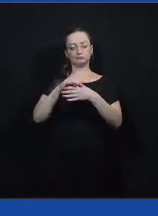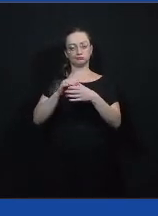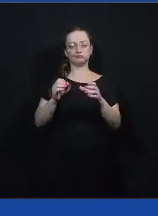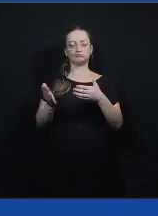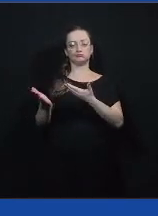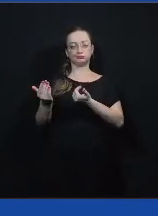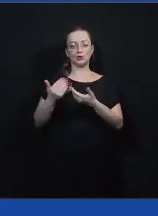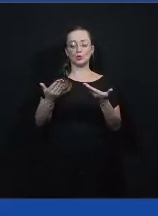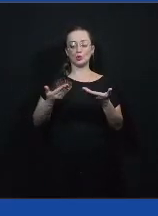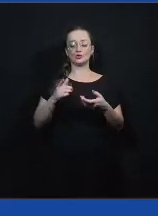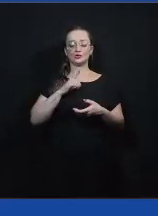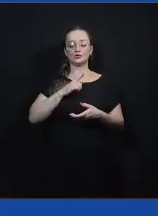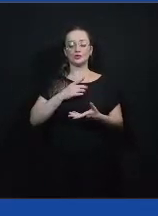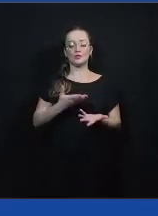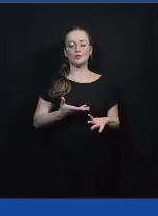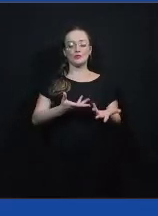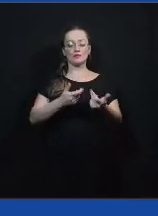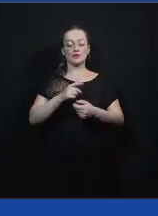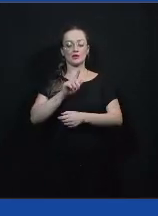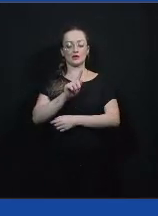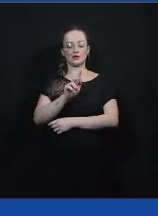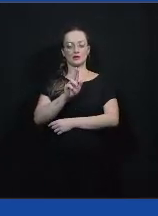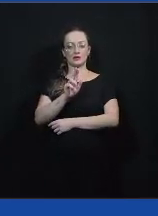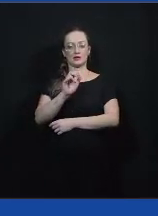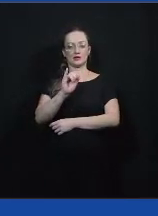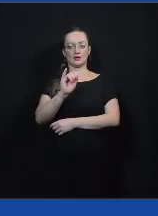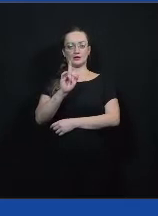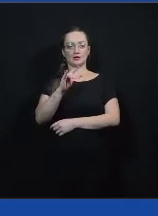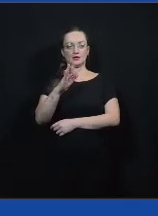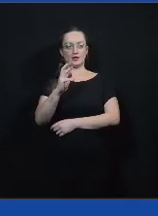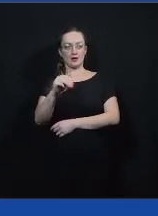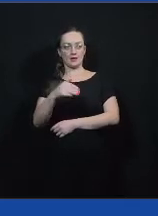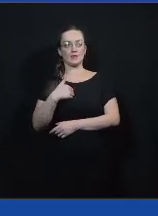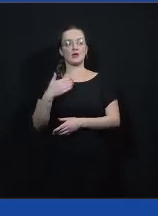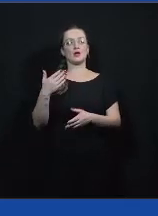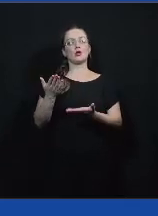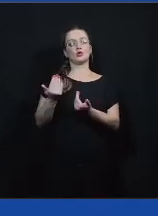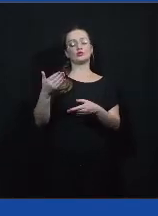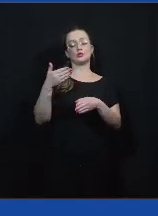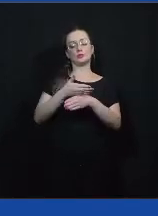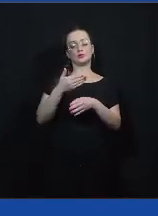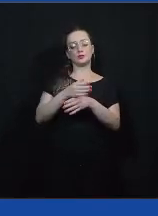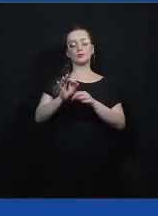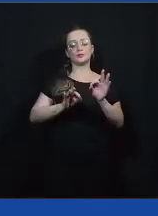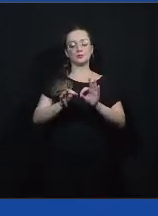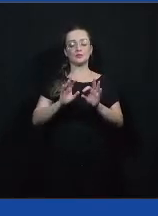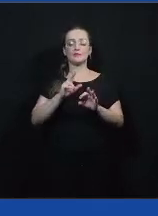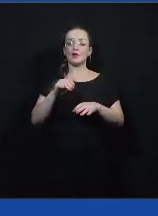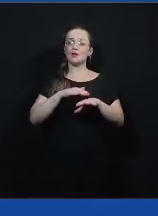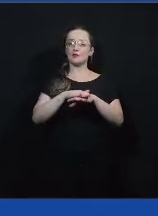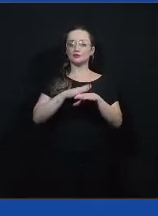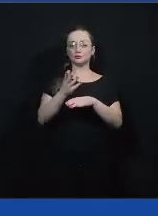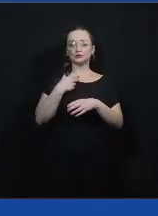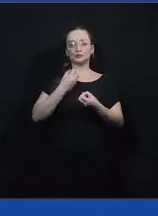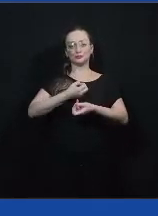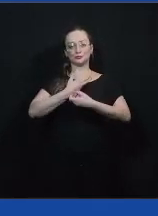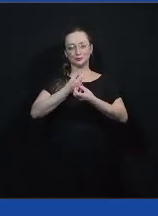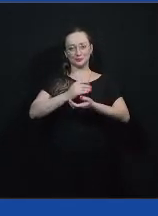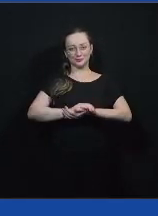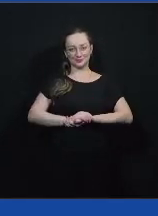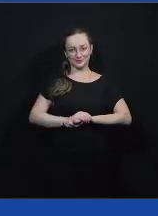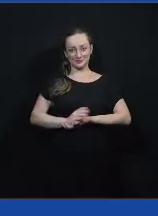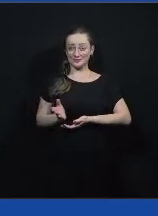nosso convidado Guilherme que foi jovem participante do nosso projeto que vai conversar um pouquinho com a gente dando seu depoimento